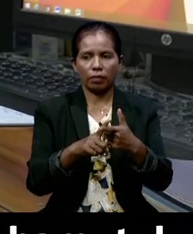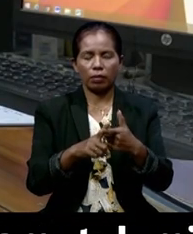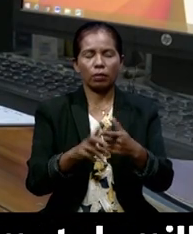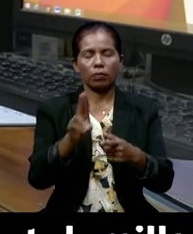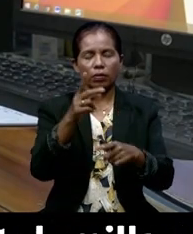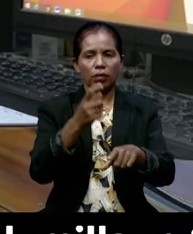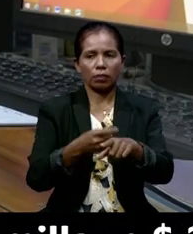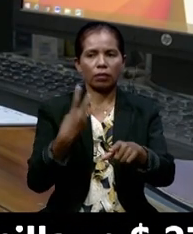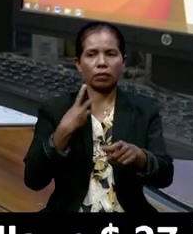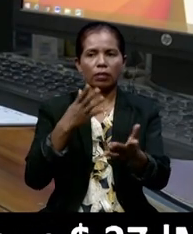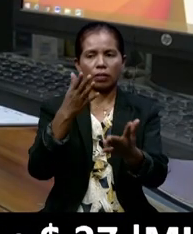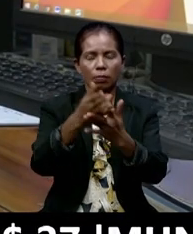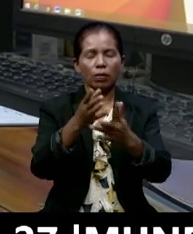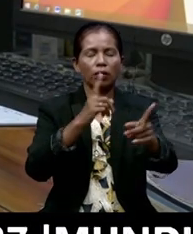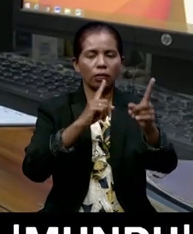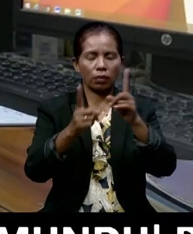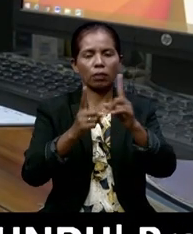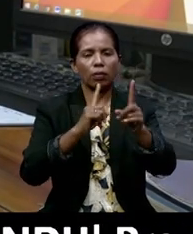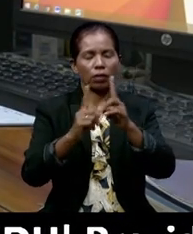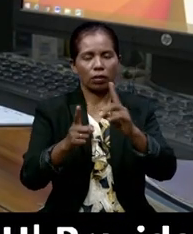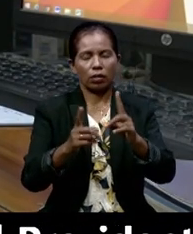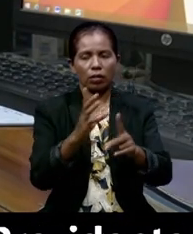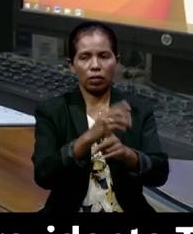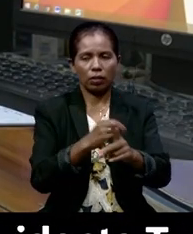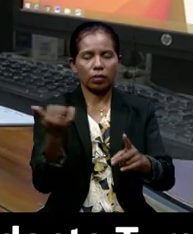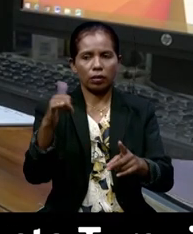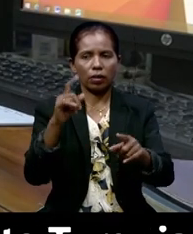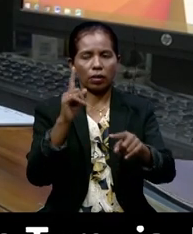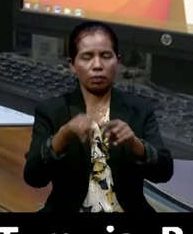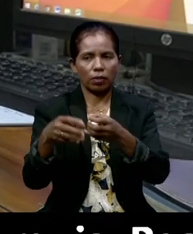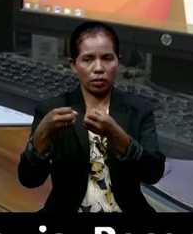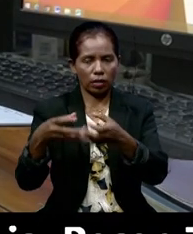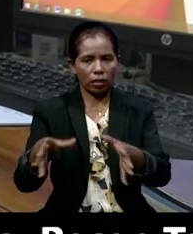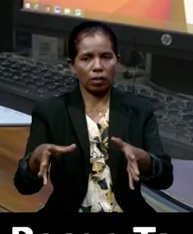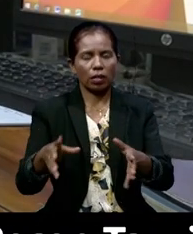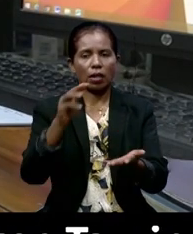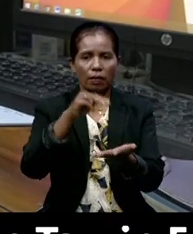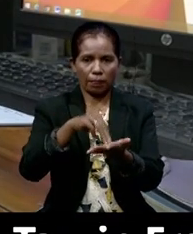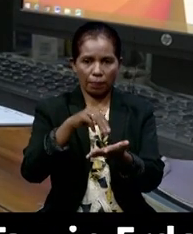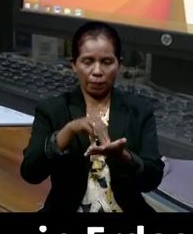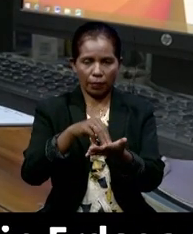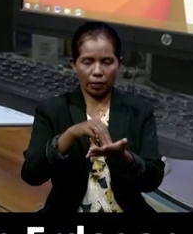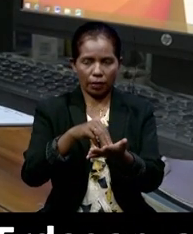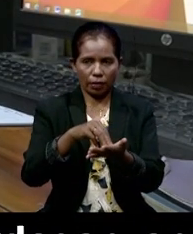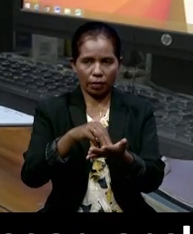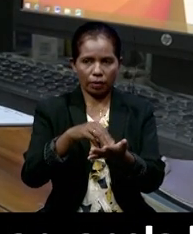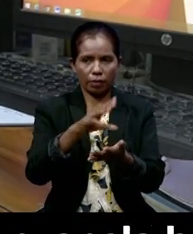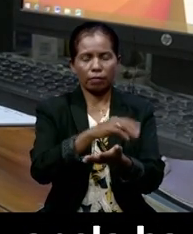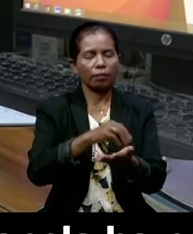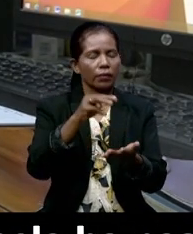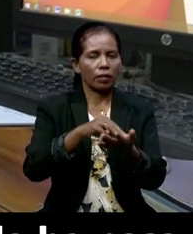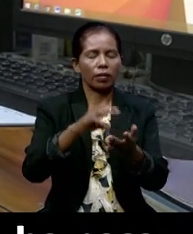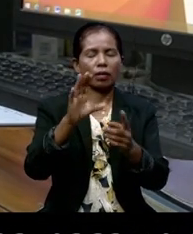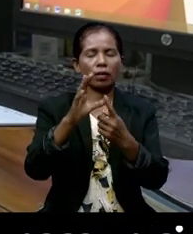para sirvele tama tuir explica para sirvele lavele lakon materia por exemplo kelas 1 lavele lakon